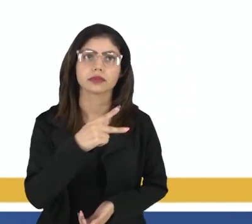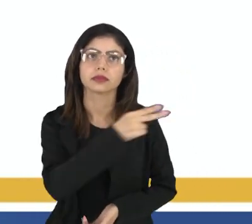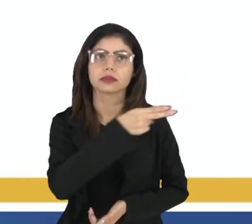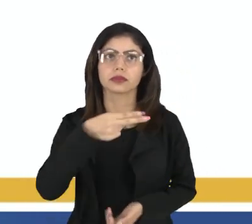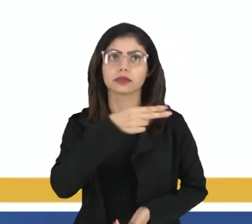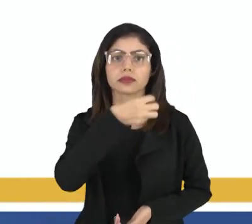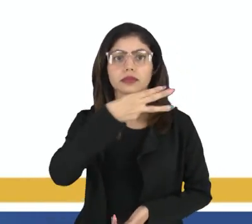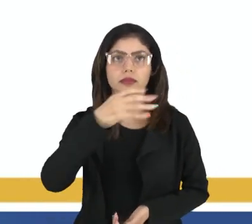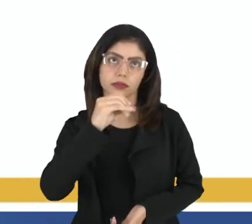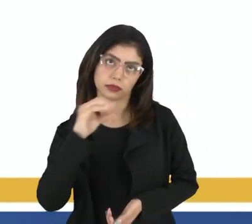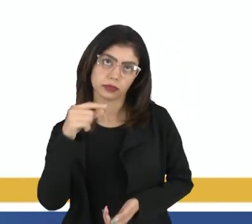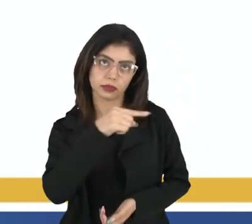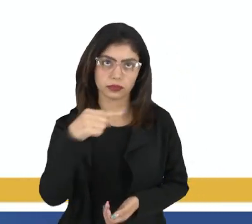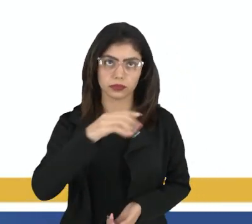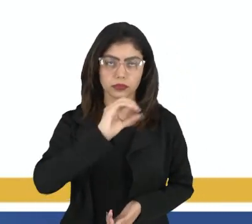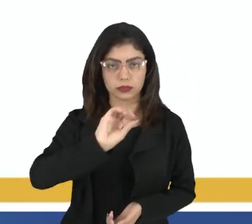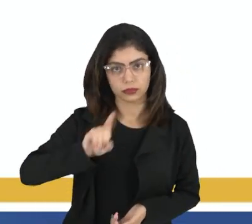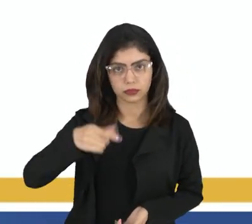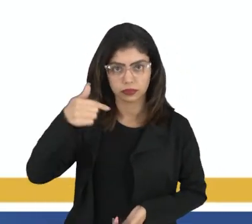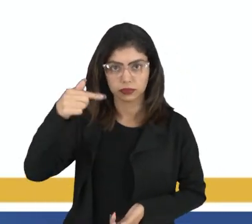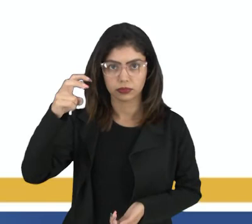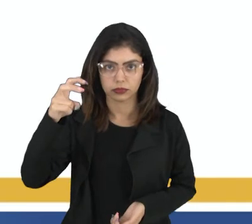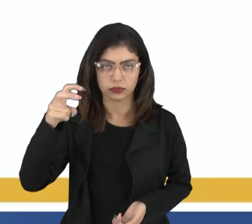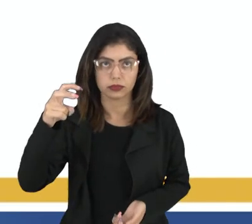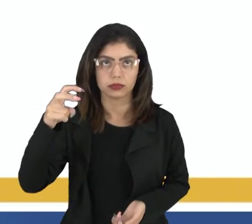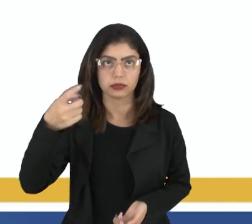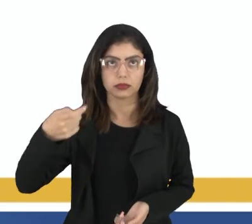é igual a 300 menos